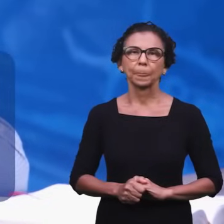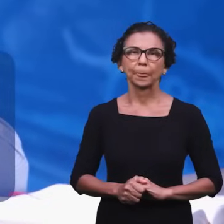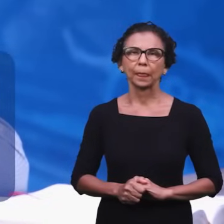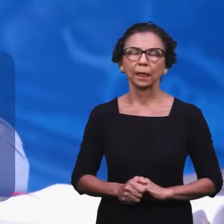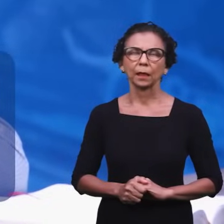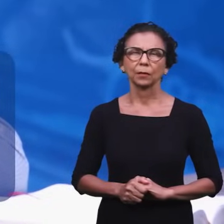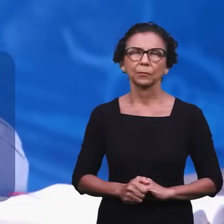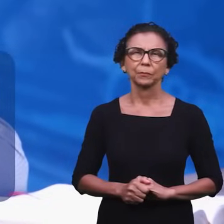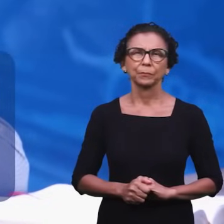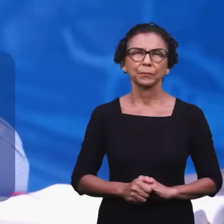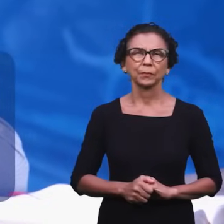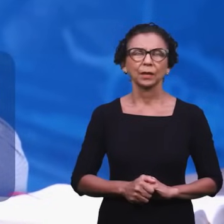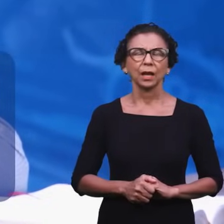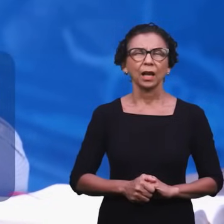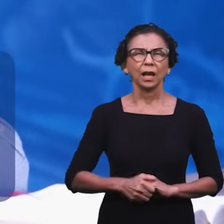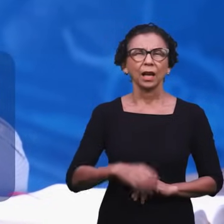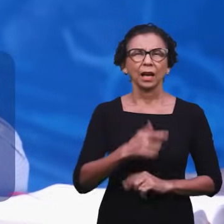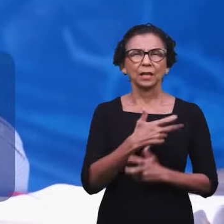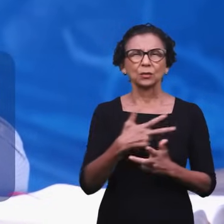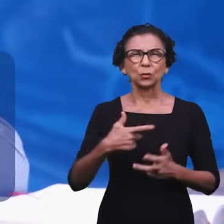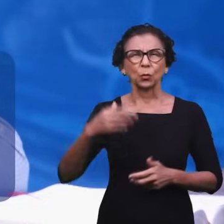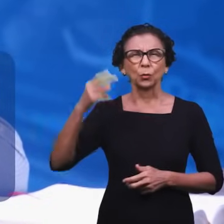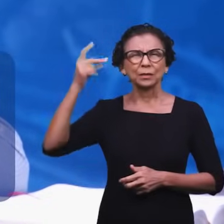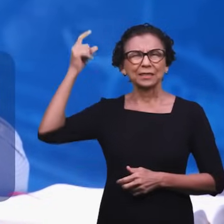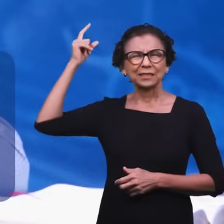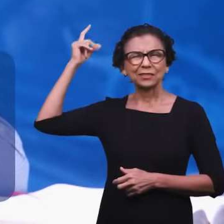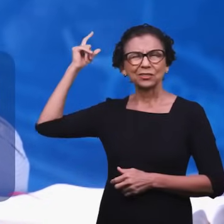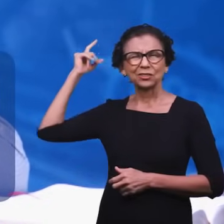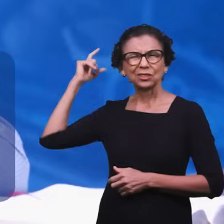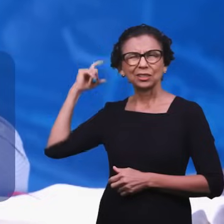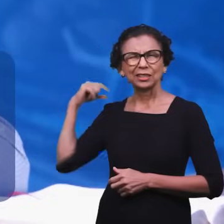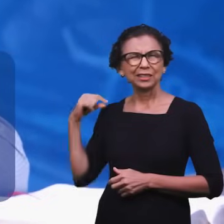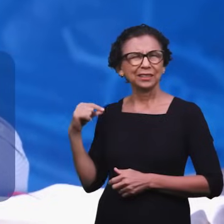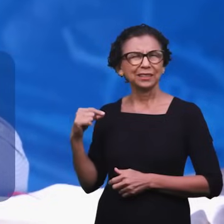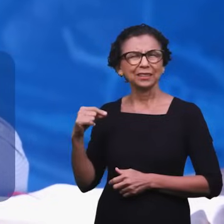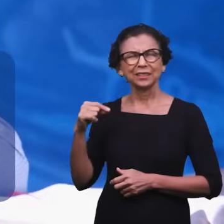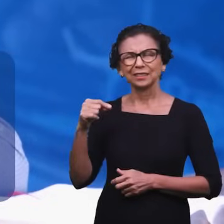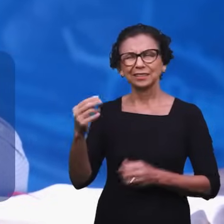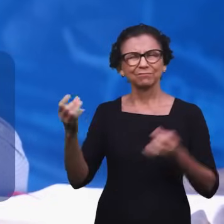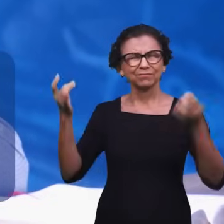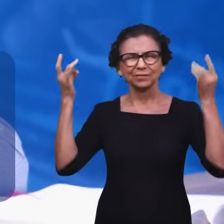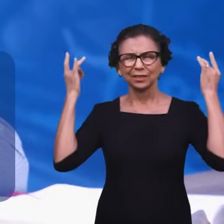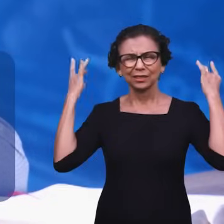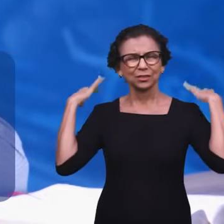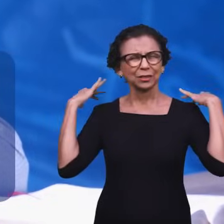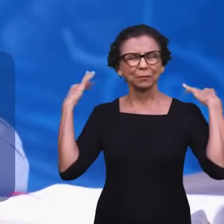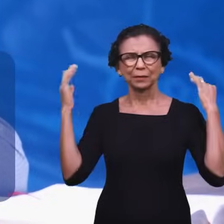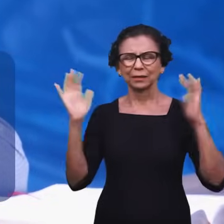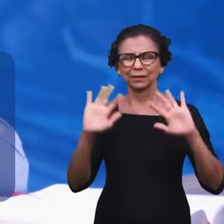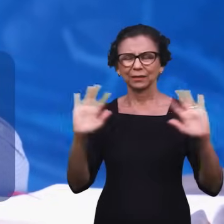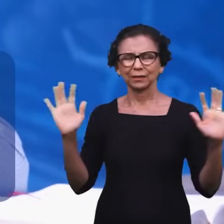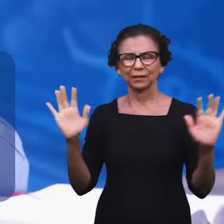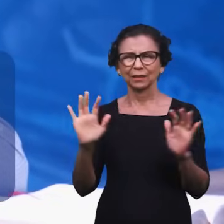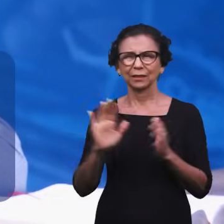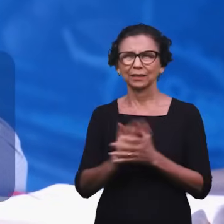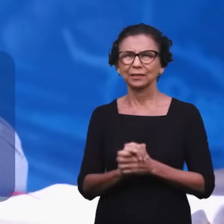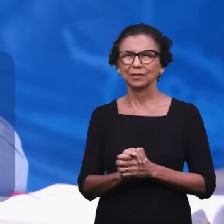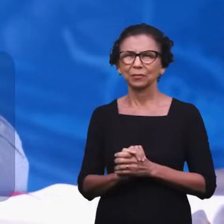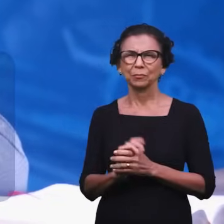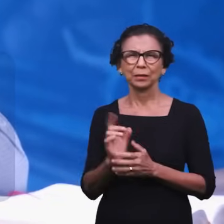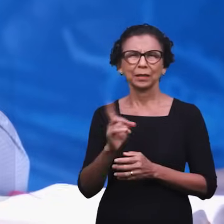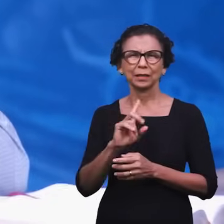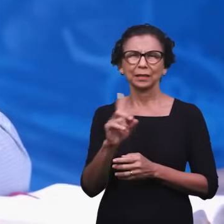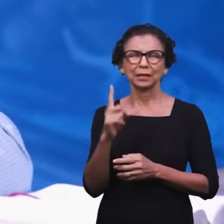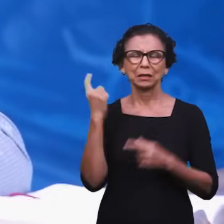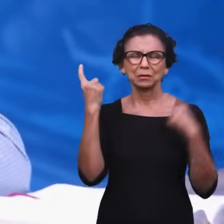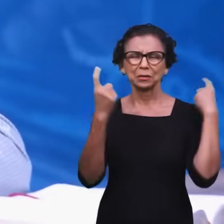os limites antigos, nem entres nas herdades dos órfãos. Na